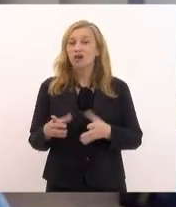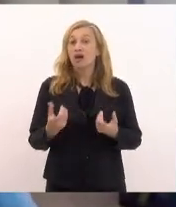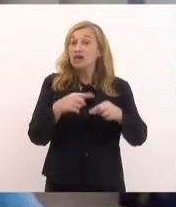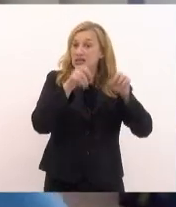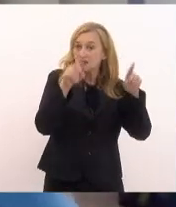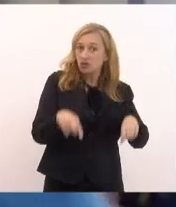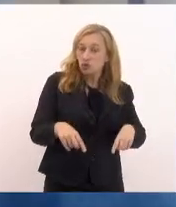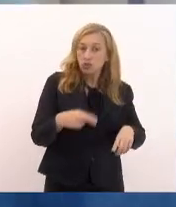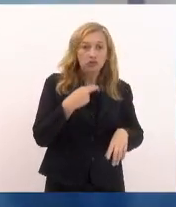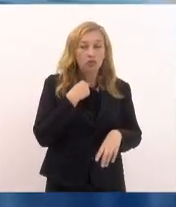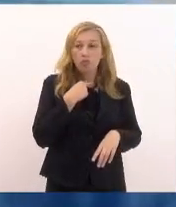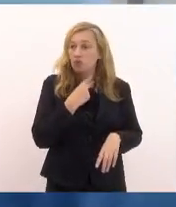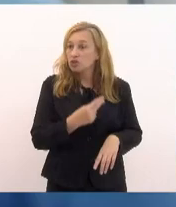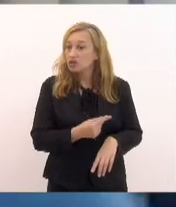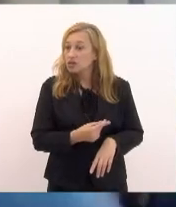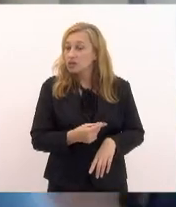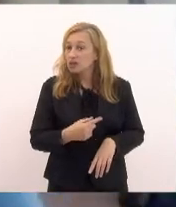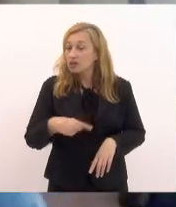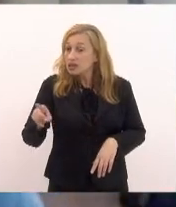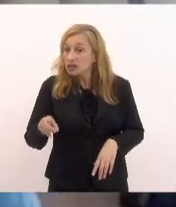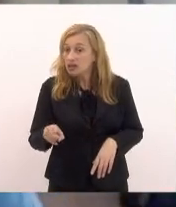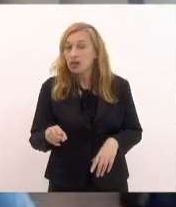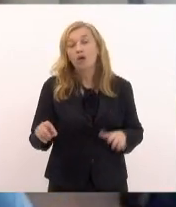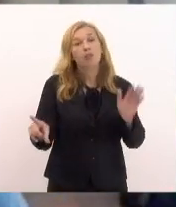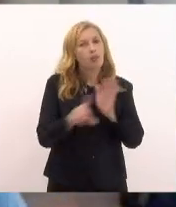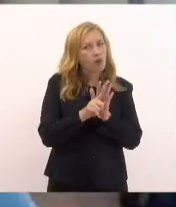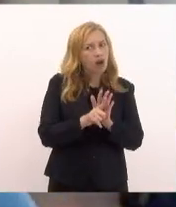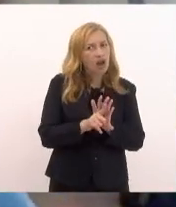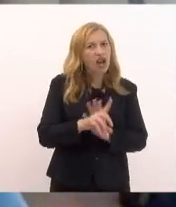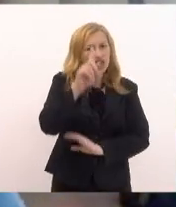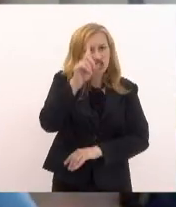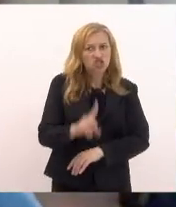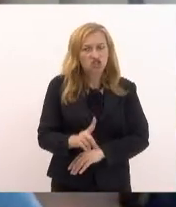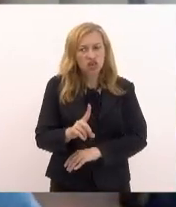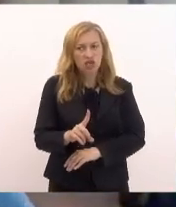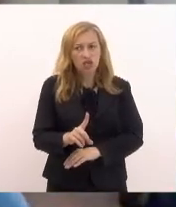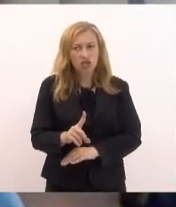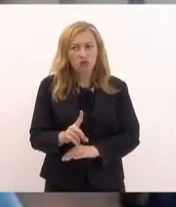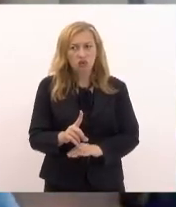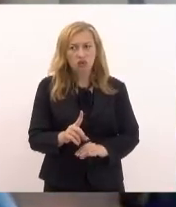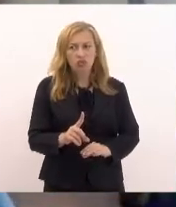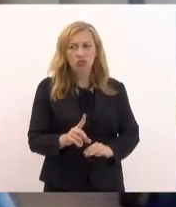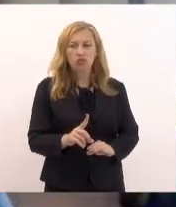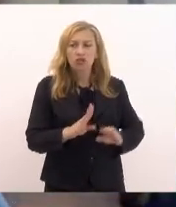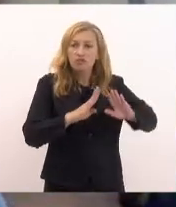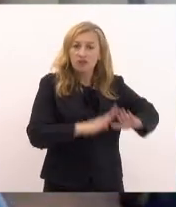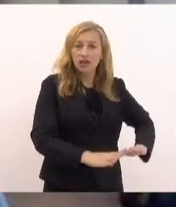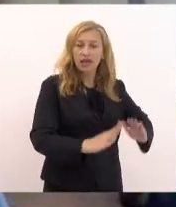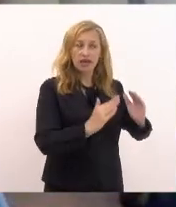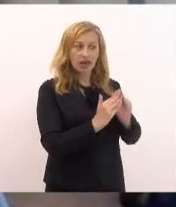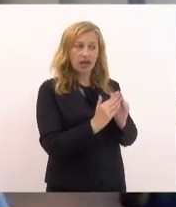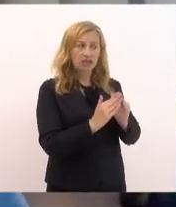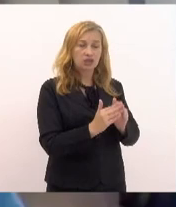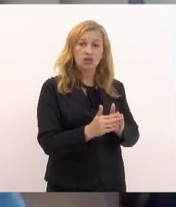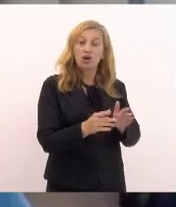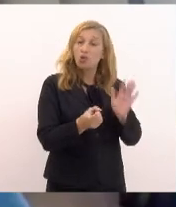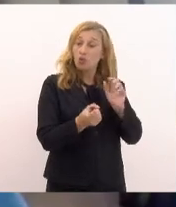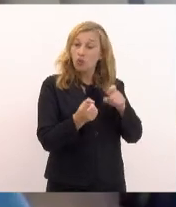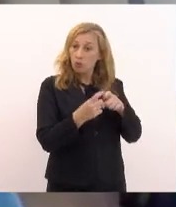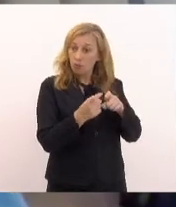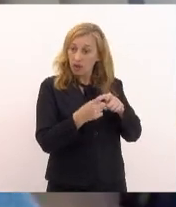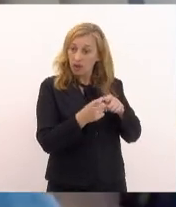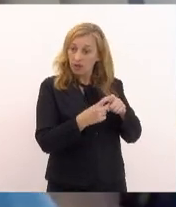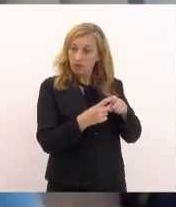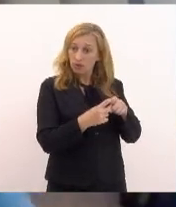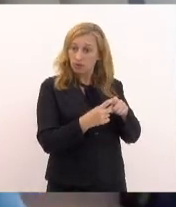comorbidades, então que, por lei, têm o direito de se afastar, desde que com laudo médico, nesse momento onde a